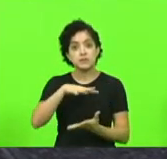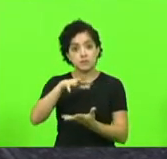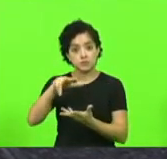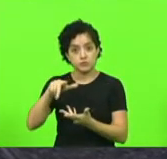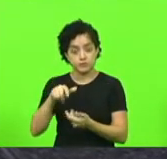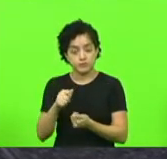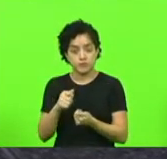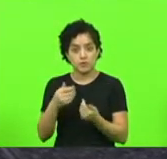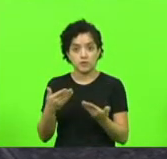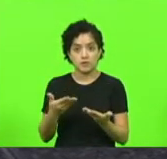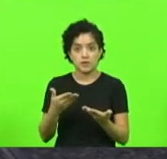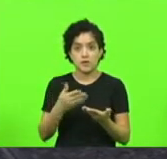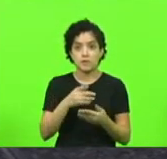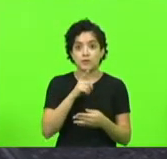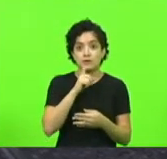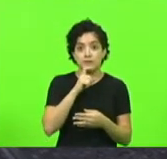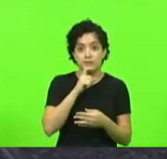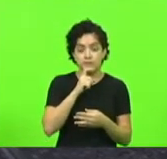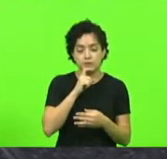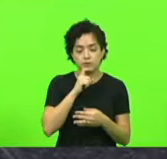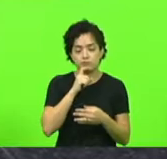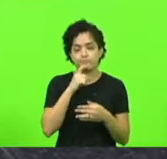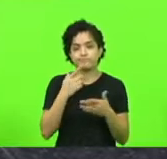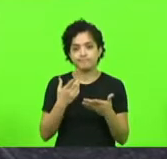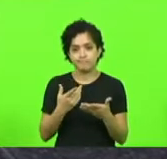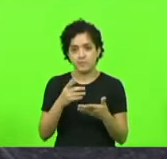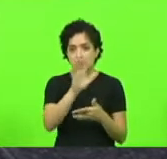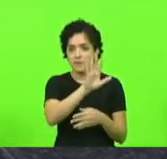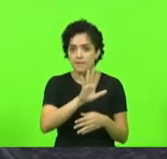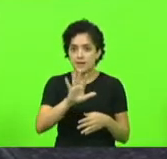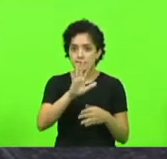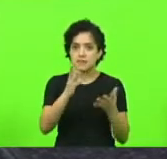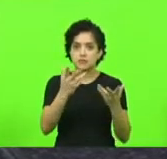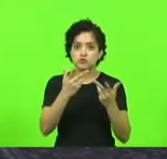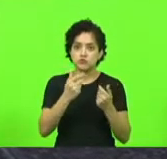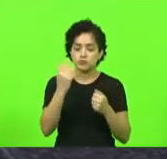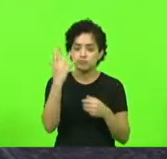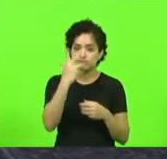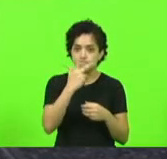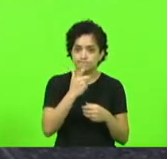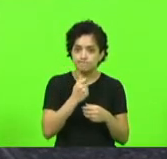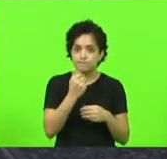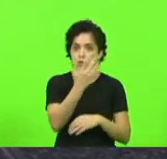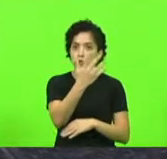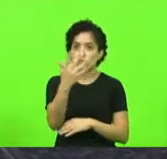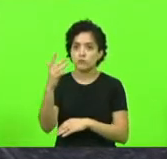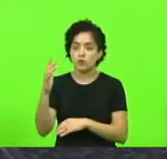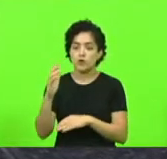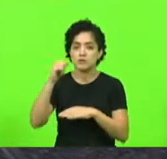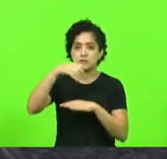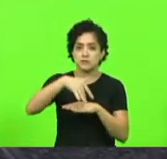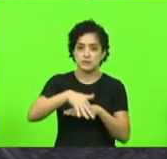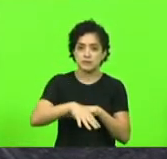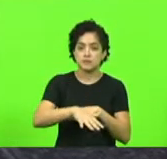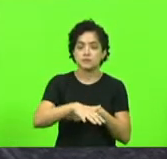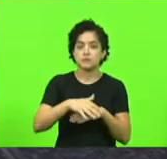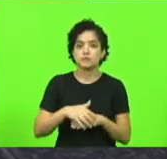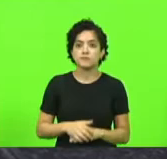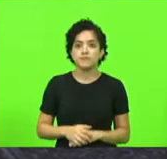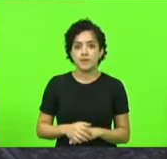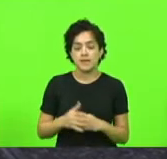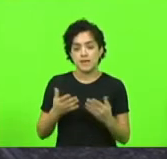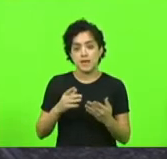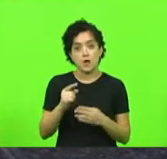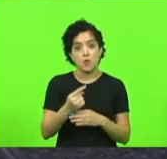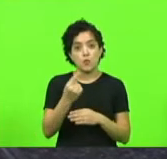a região mais fria do Brasil e por sua paisagem exuberante com florestas, cachoeiras e cânions. É o